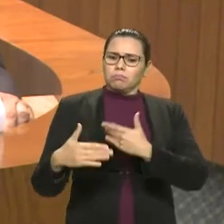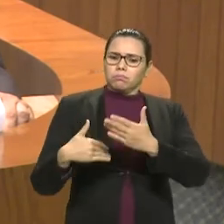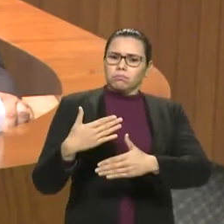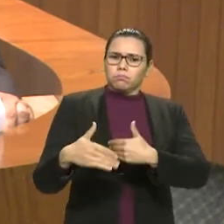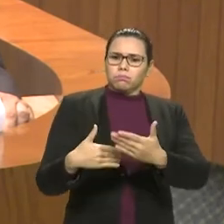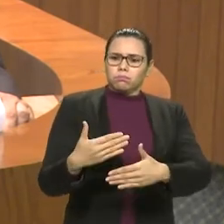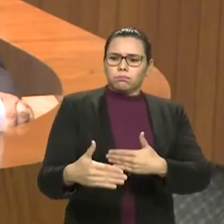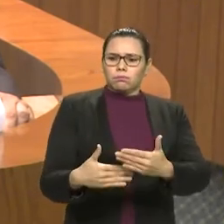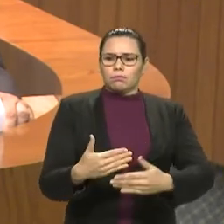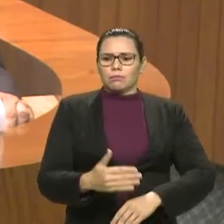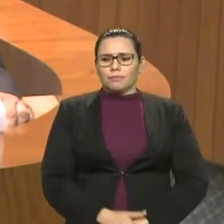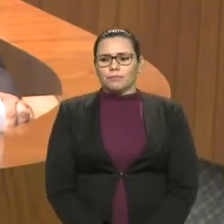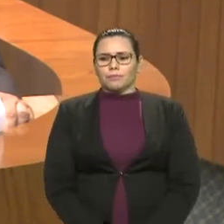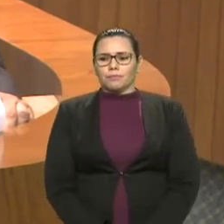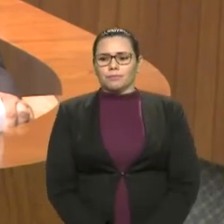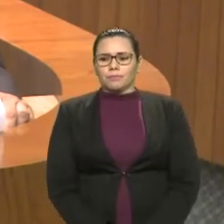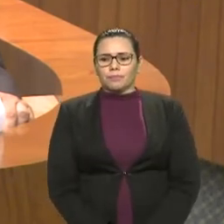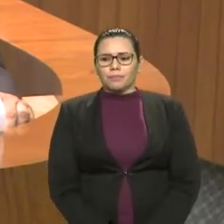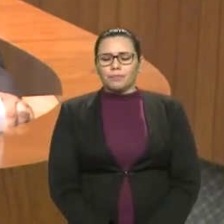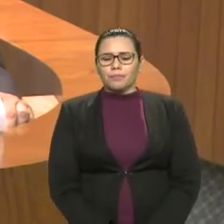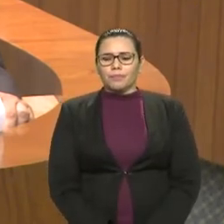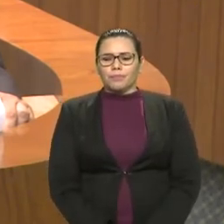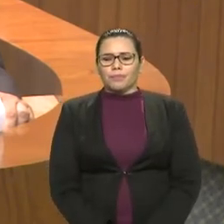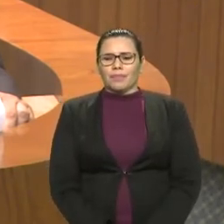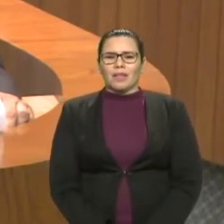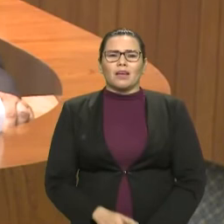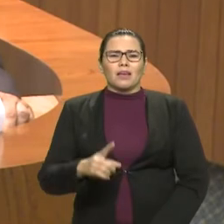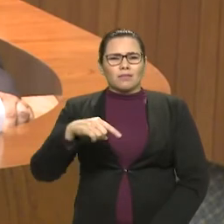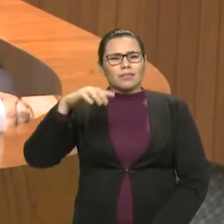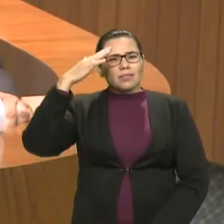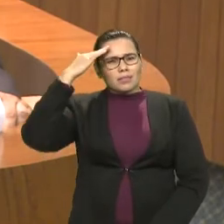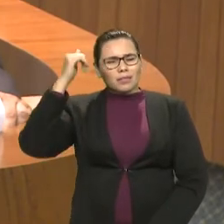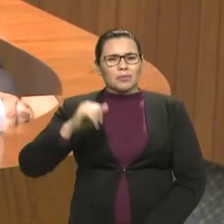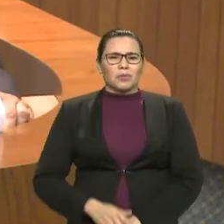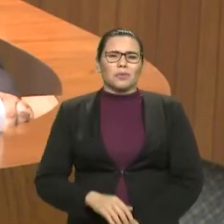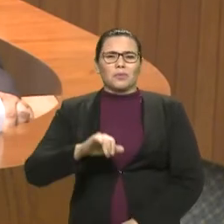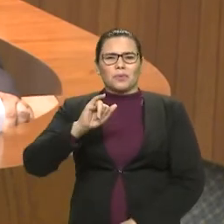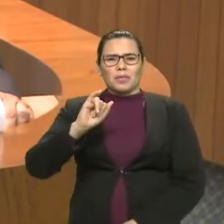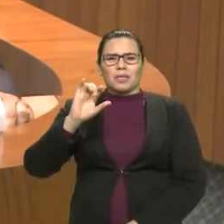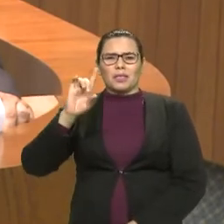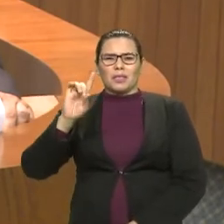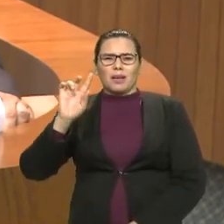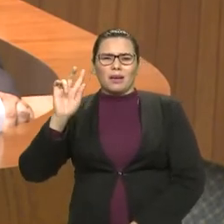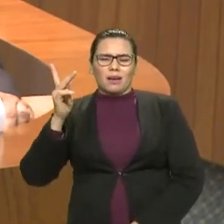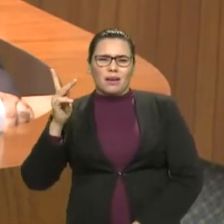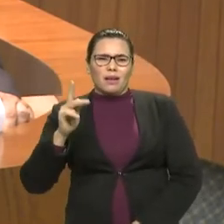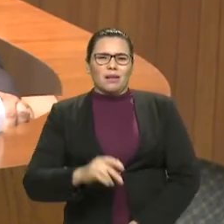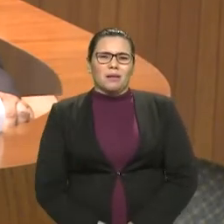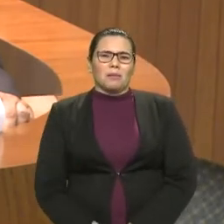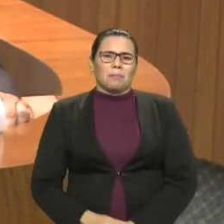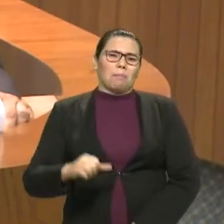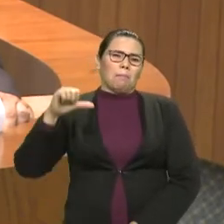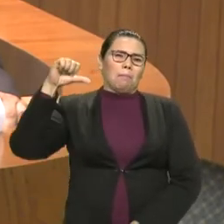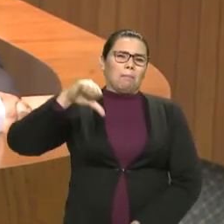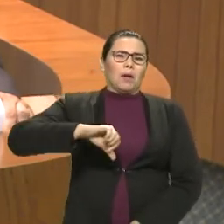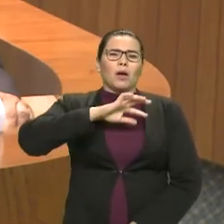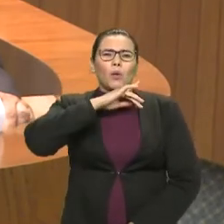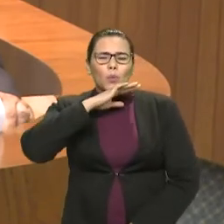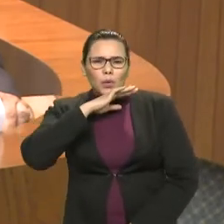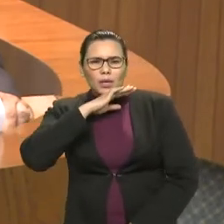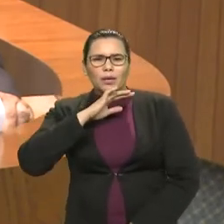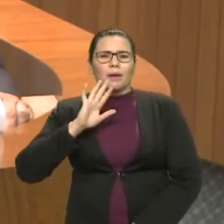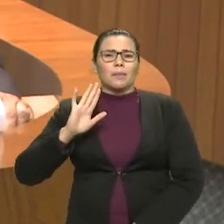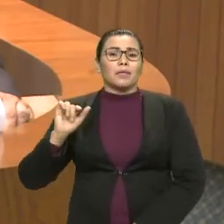as cidades mais vamos dizer assim com os piores índices de IDH e eles conseguiram fazer uma revolução na Oi